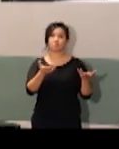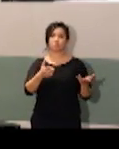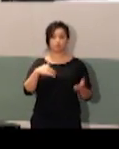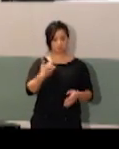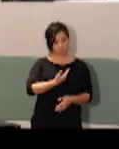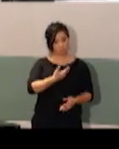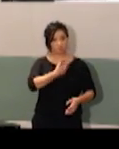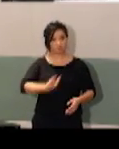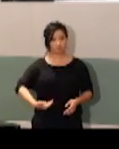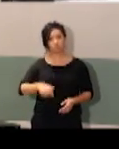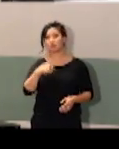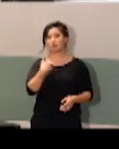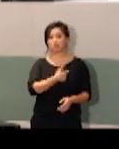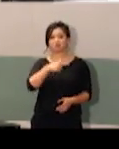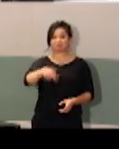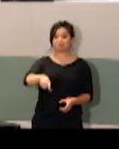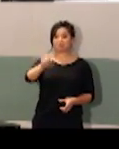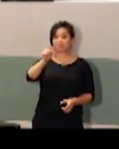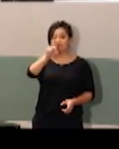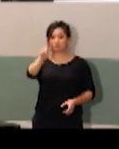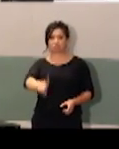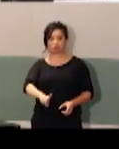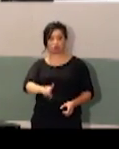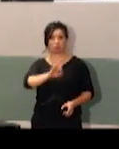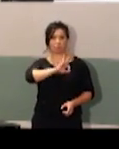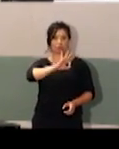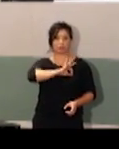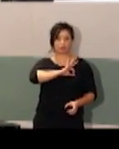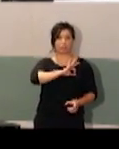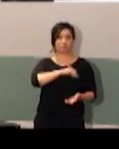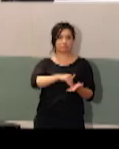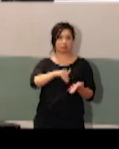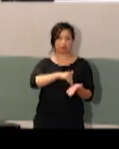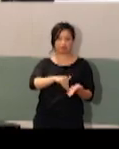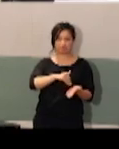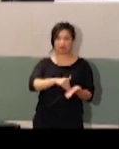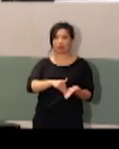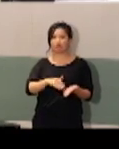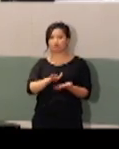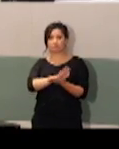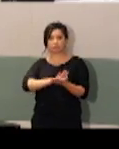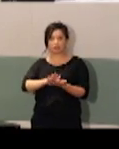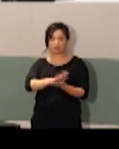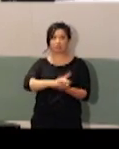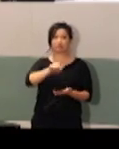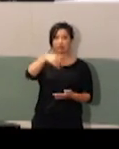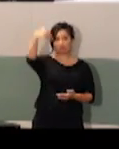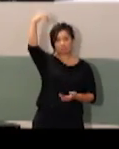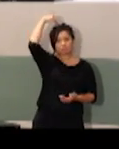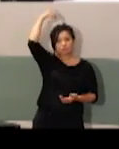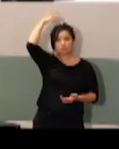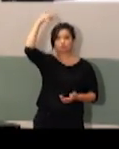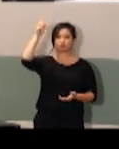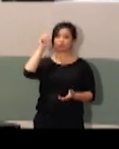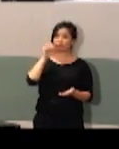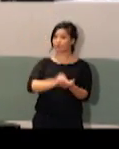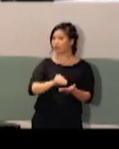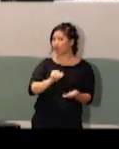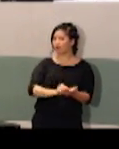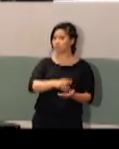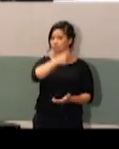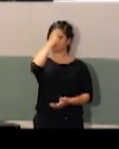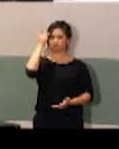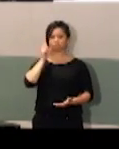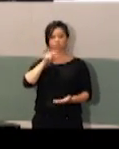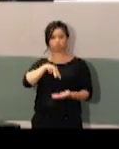vai indicar diretor de Polícia Civil, secretário de Segurança Pública, comandante da Polícia Militar. Isso é um absurdo. Falta autoridade. o